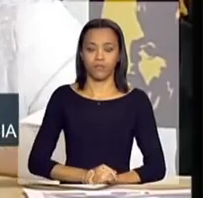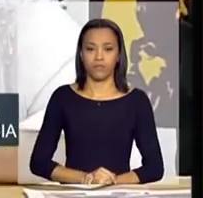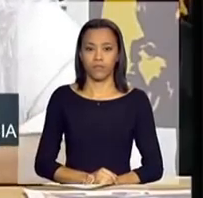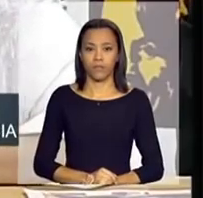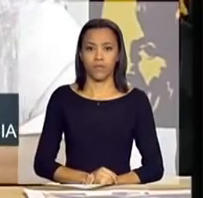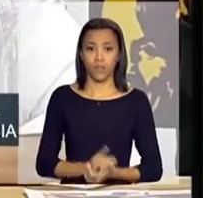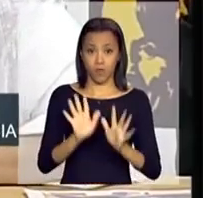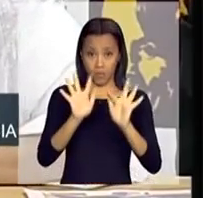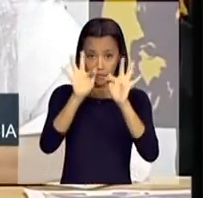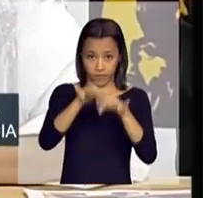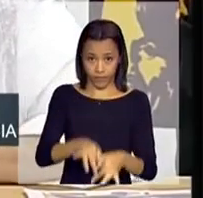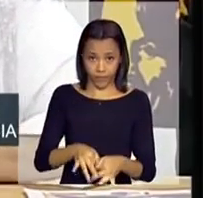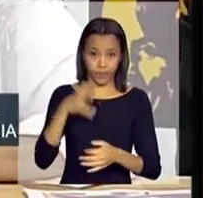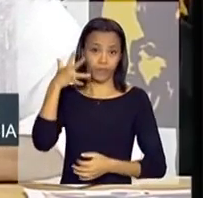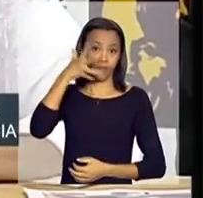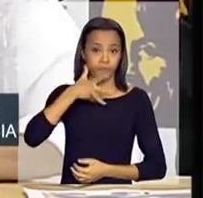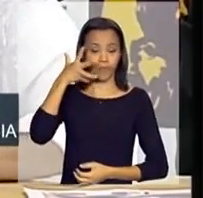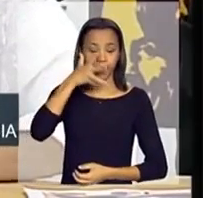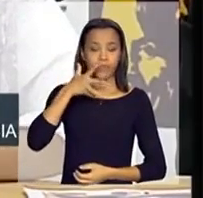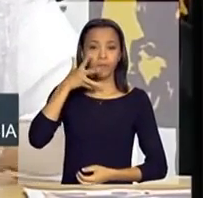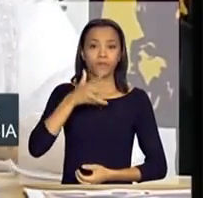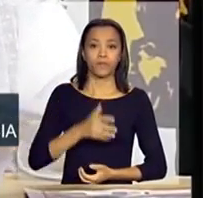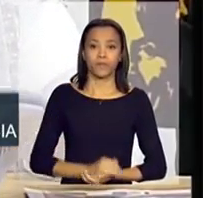Para terminar a minha fala,